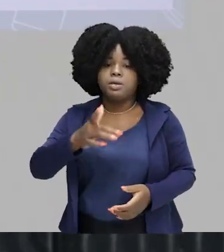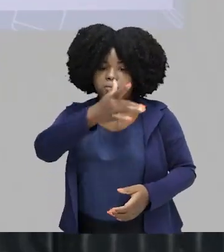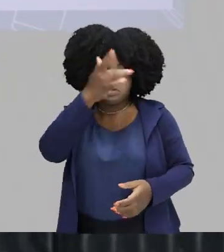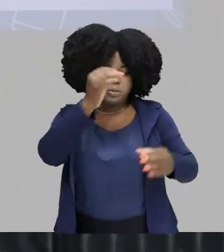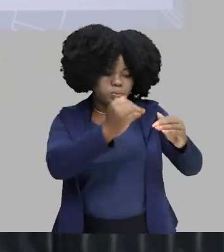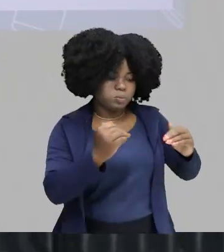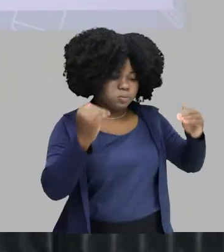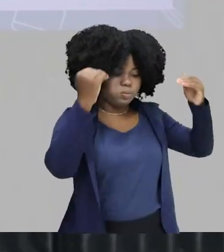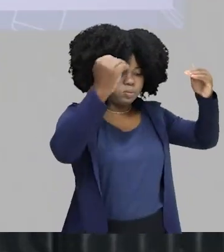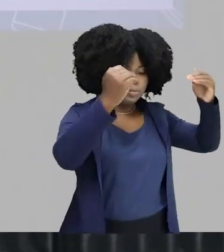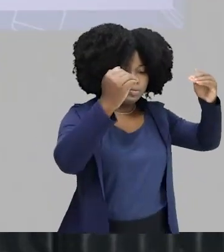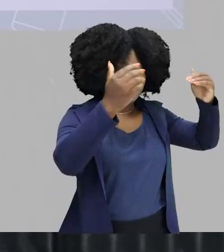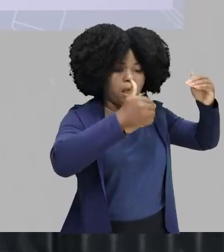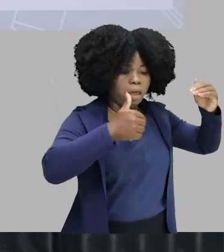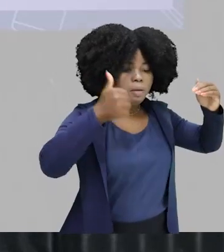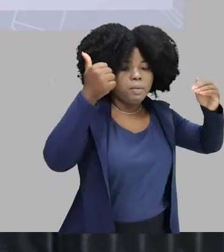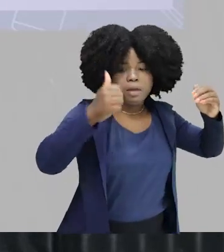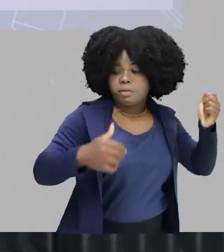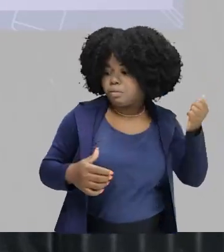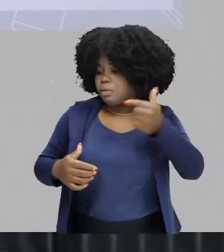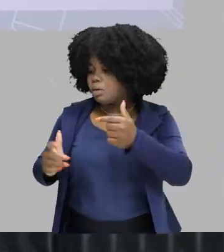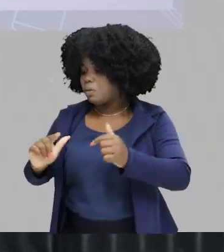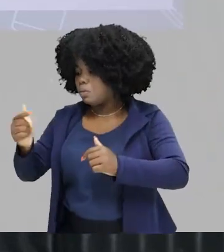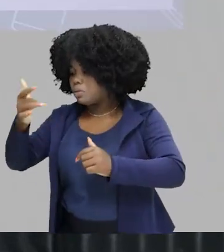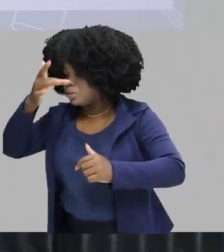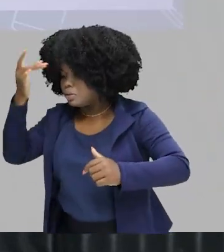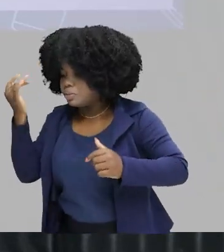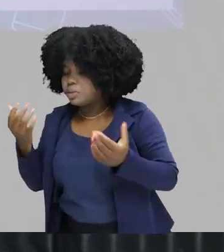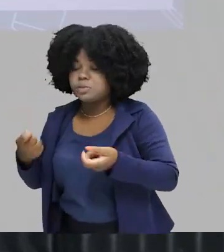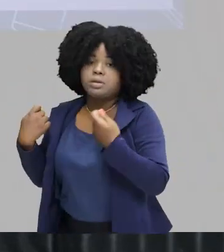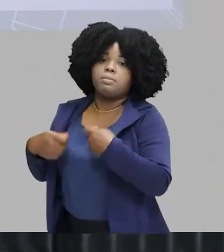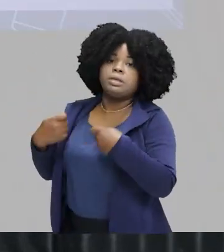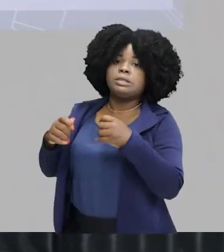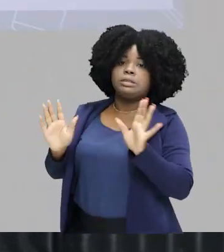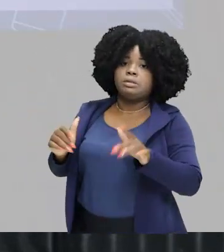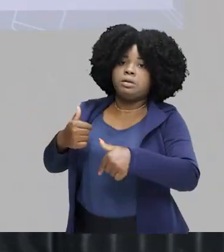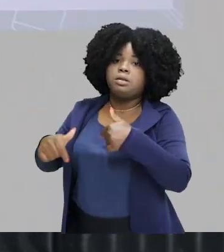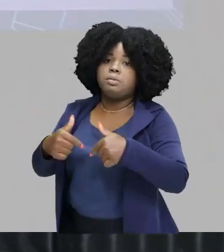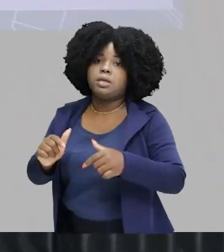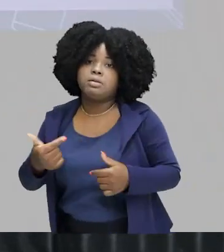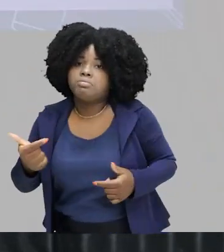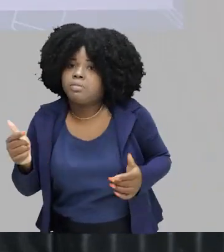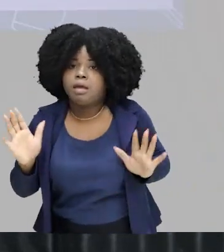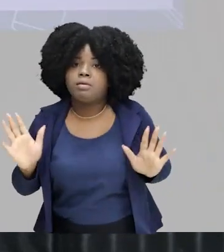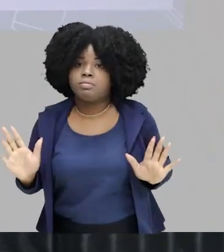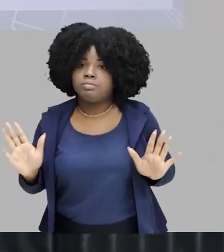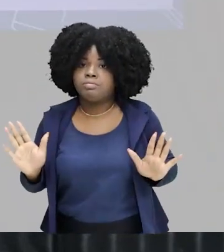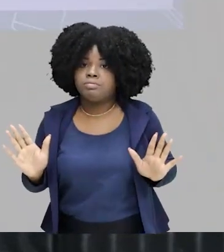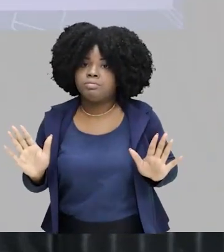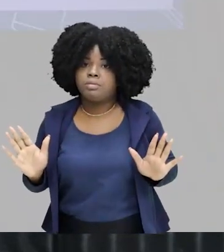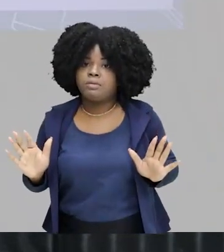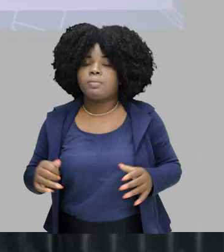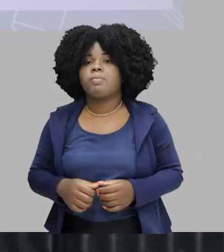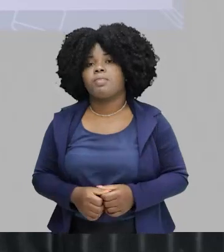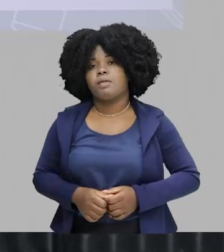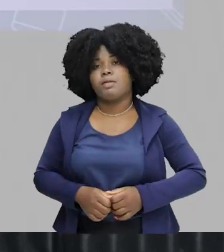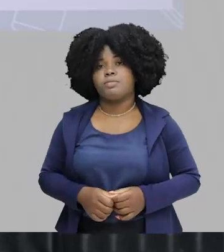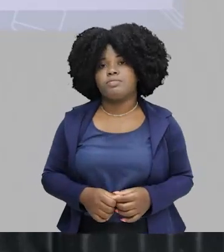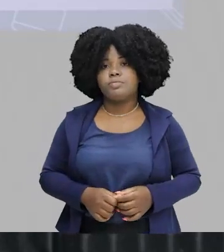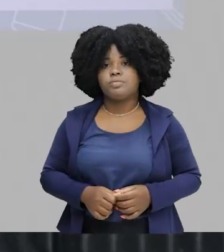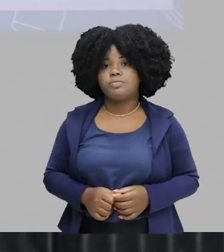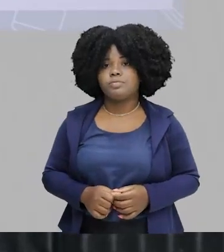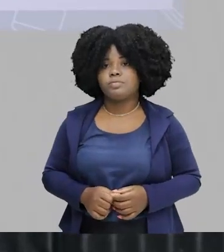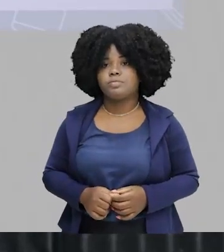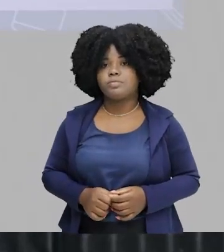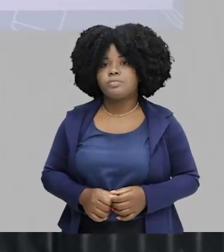de prestígio, por determinados indivíduos, que são a minoria, claro, né, em quantidade, que pertencem à elite da sociedade,